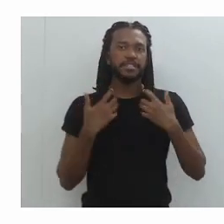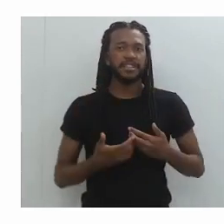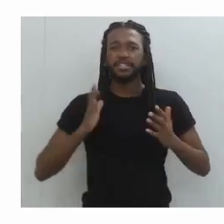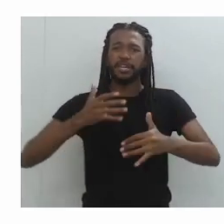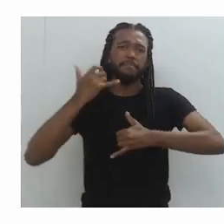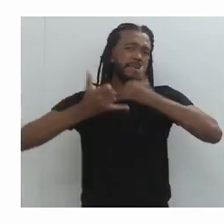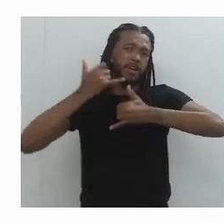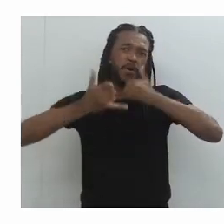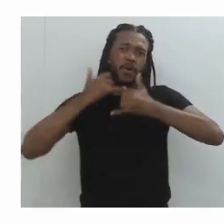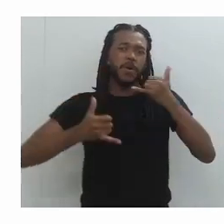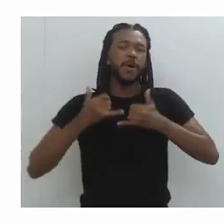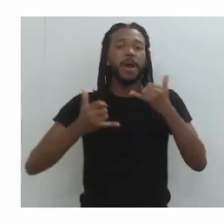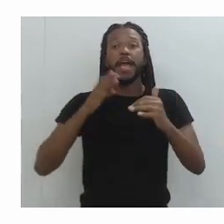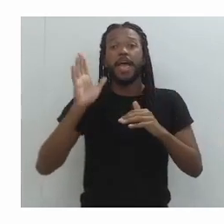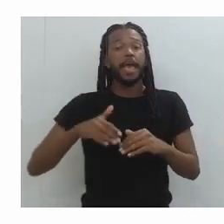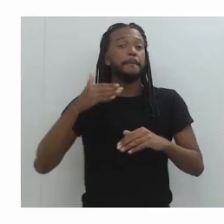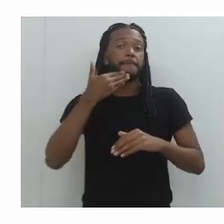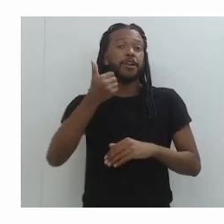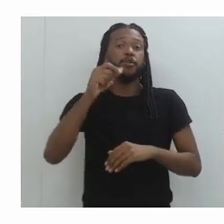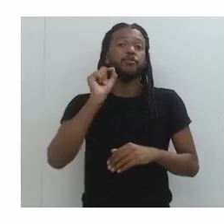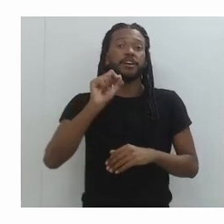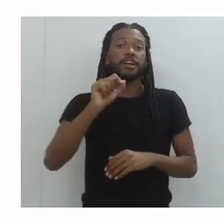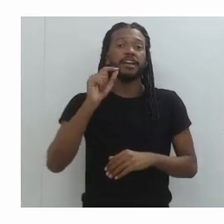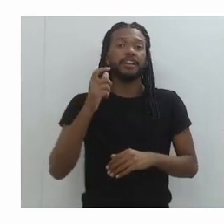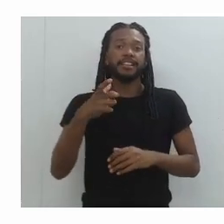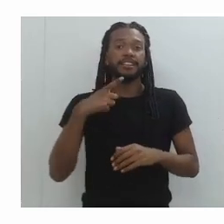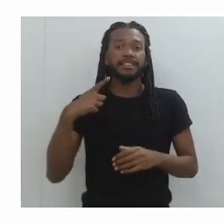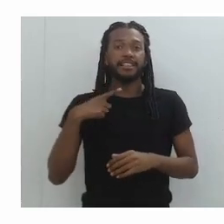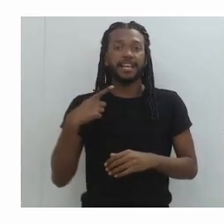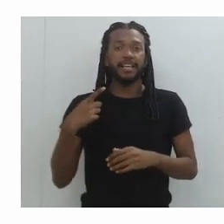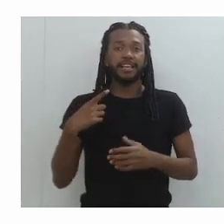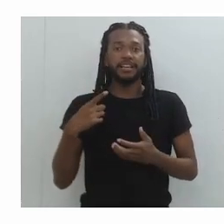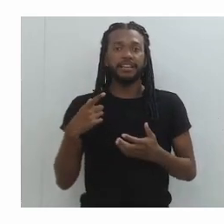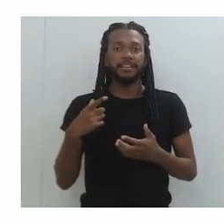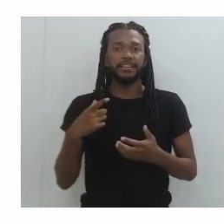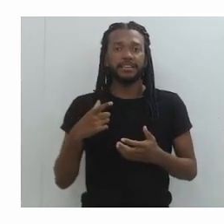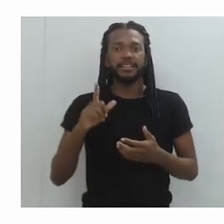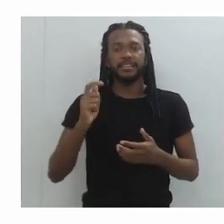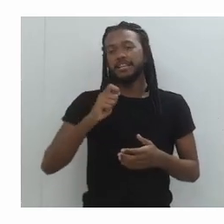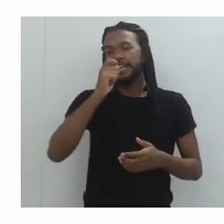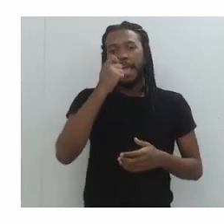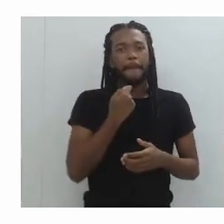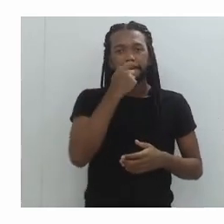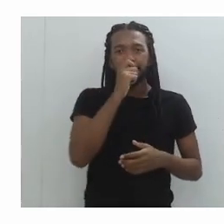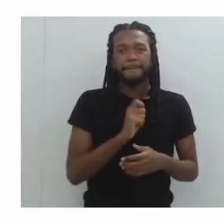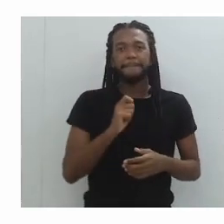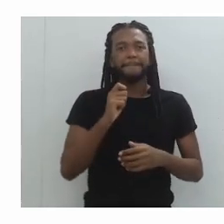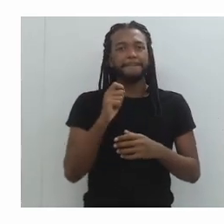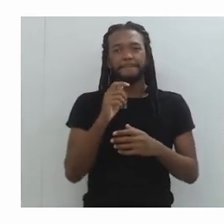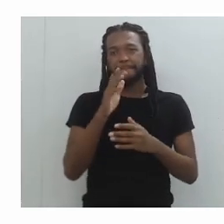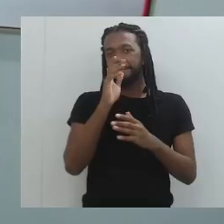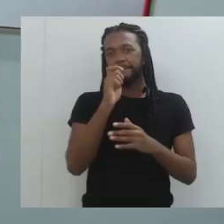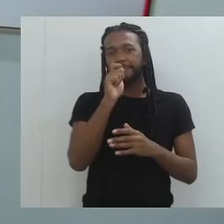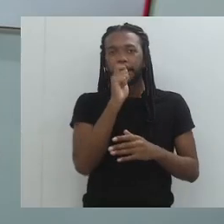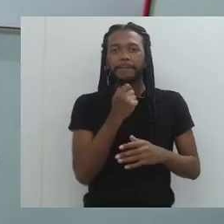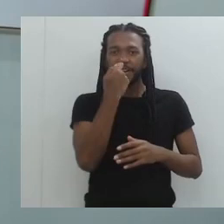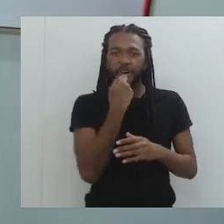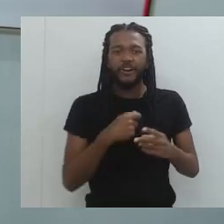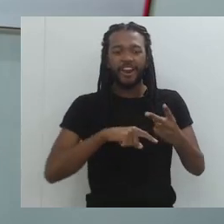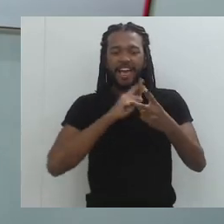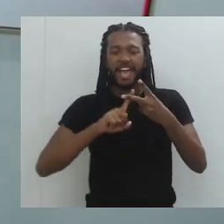tudo isso, nada melhor do que a gente ter aquele bom picolé que a mãe da gente preparava,